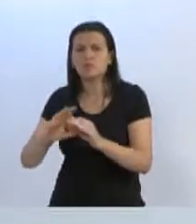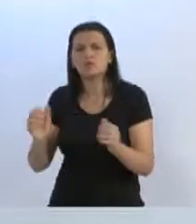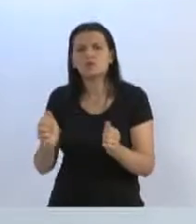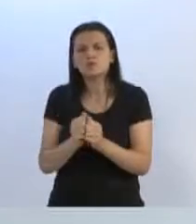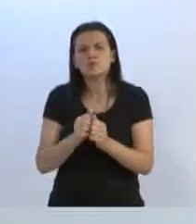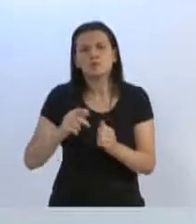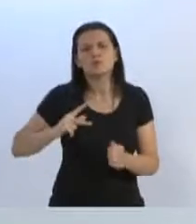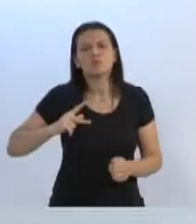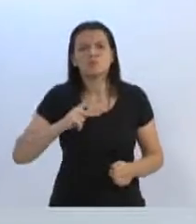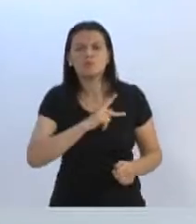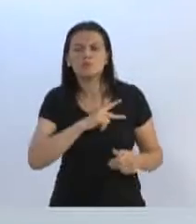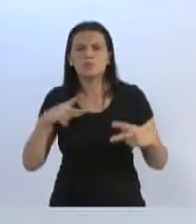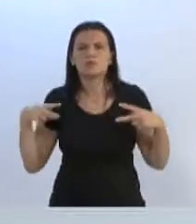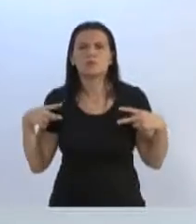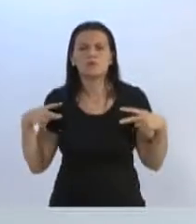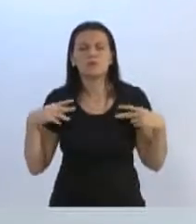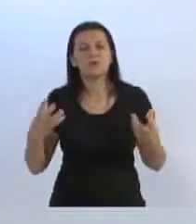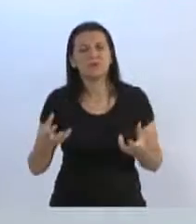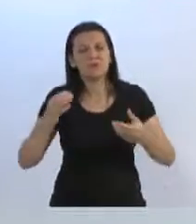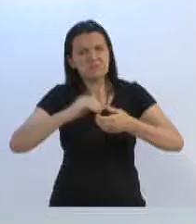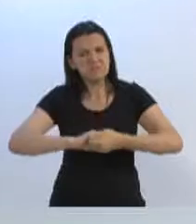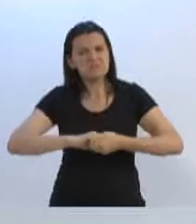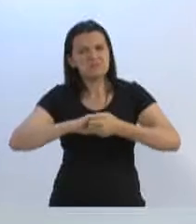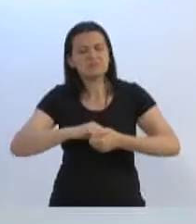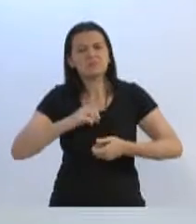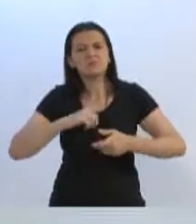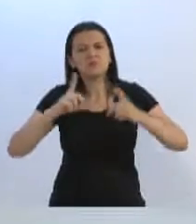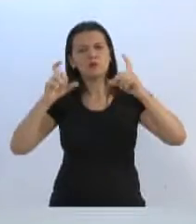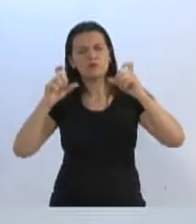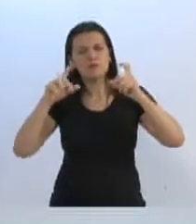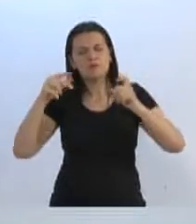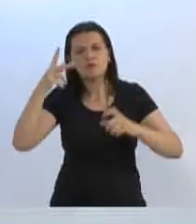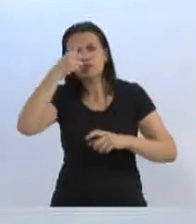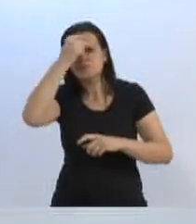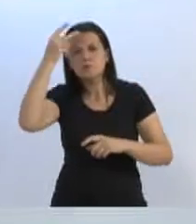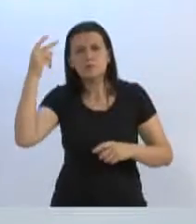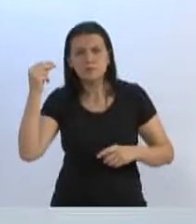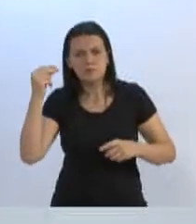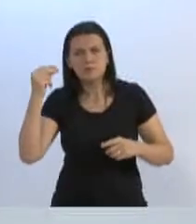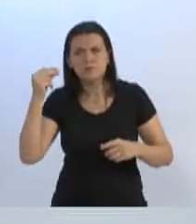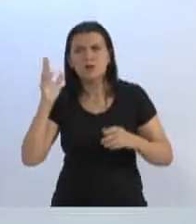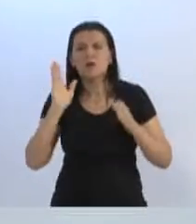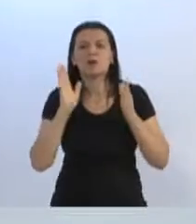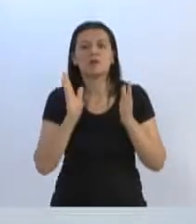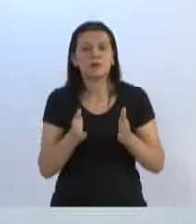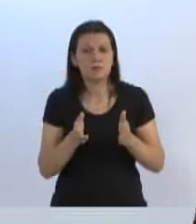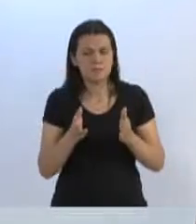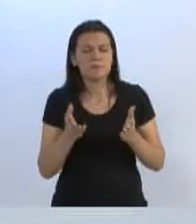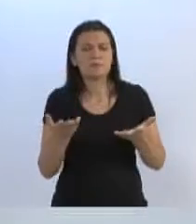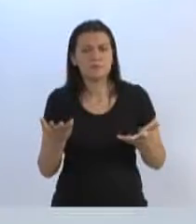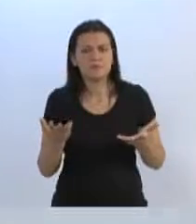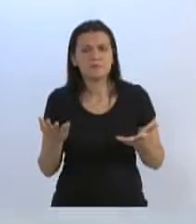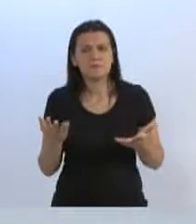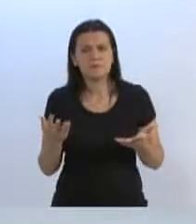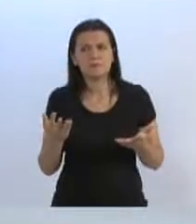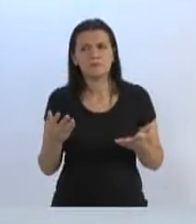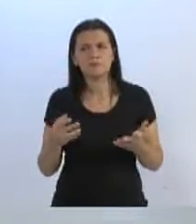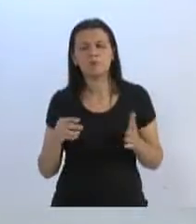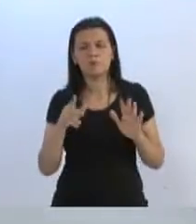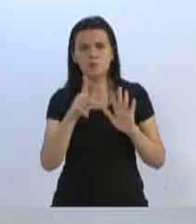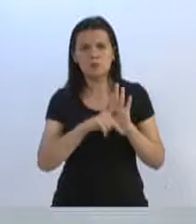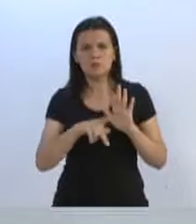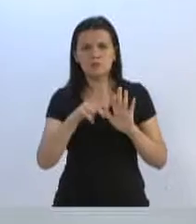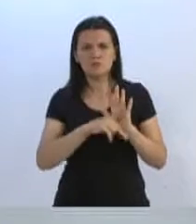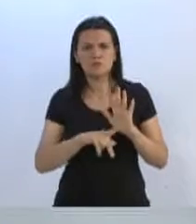quero parabenizar, a gente tem até a foto, né, o poder público, na verdade, agora, pela mais um projeto lá